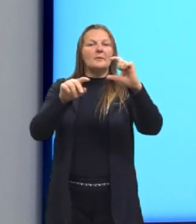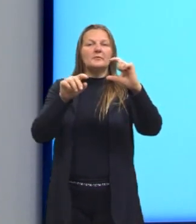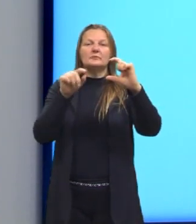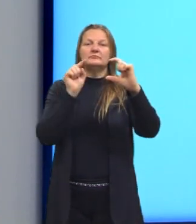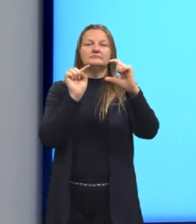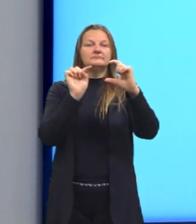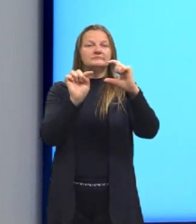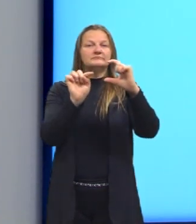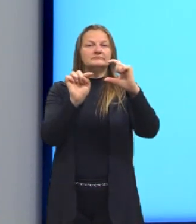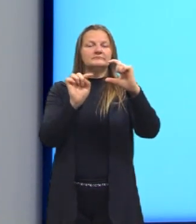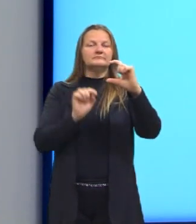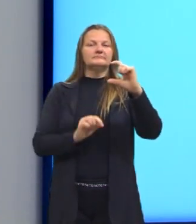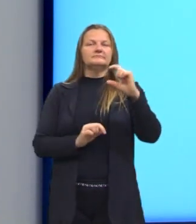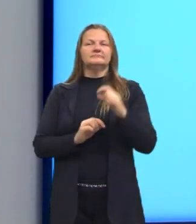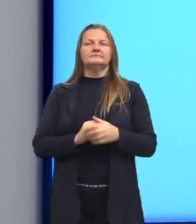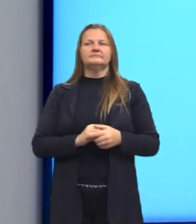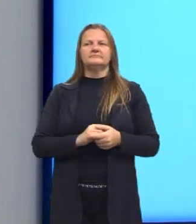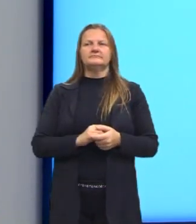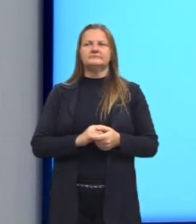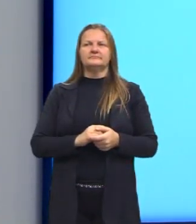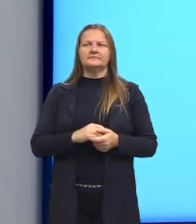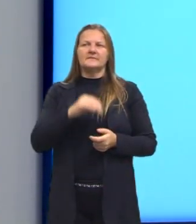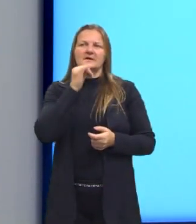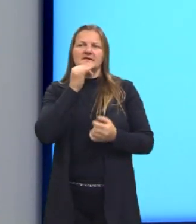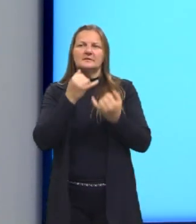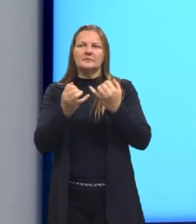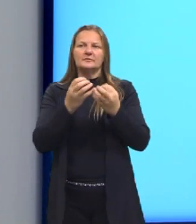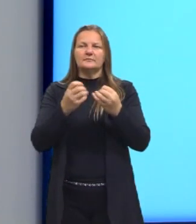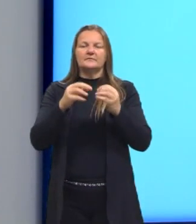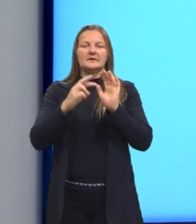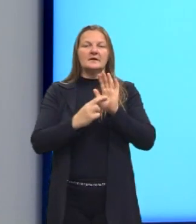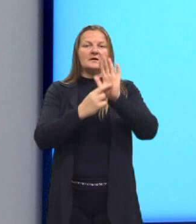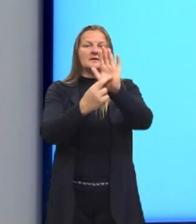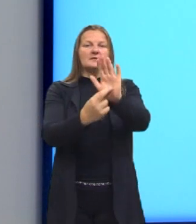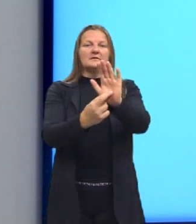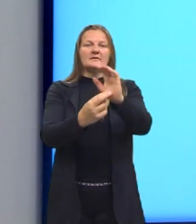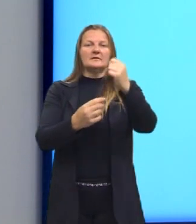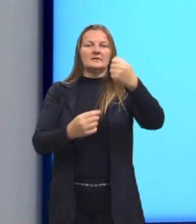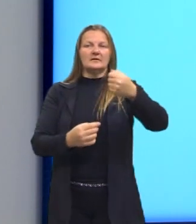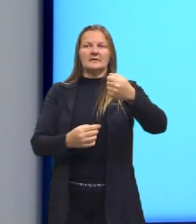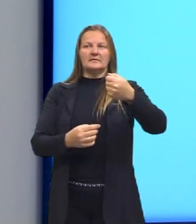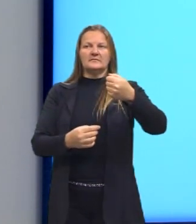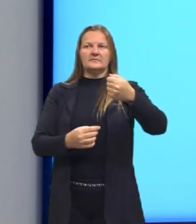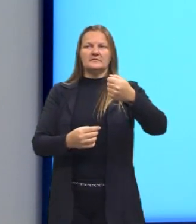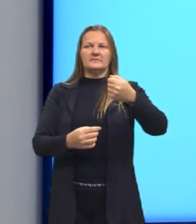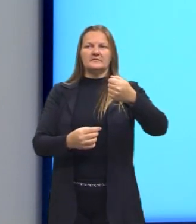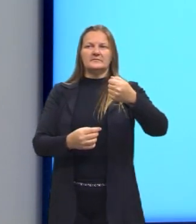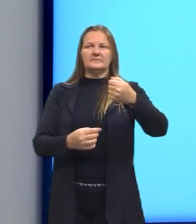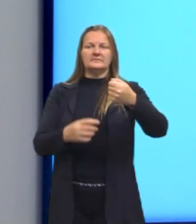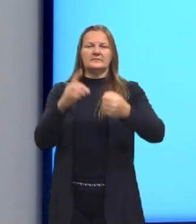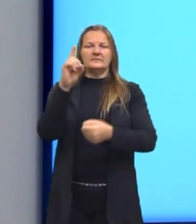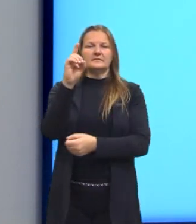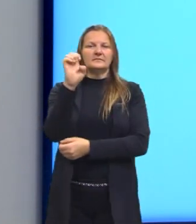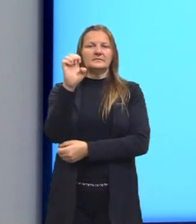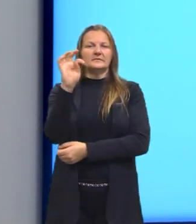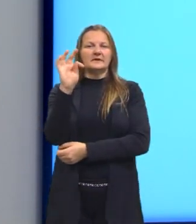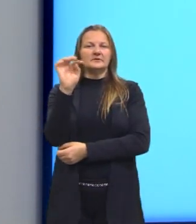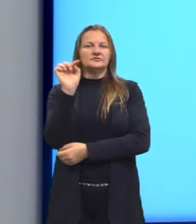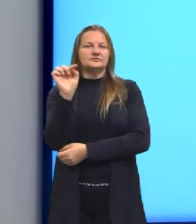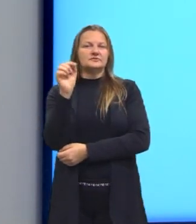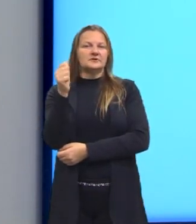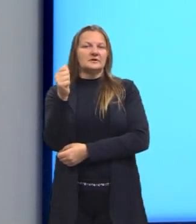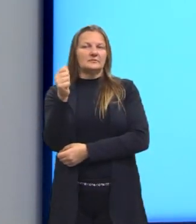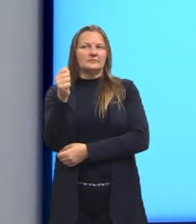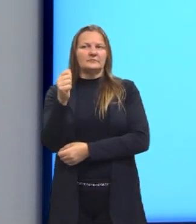elemento da nossa matriz. Então, aqui nós representamos, né, o determinante da matriz A, o det de A. Se